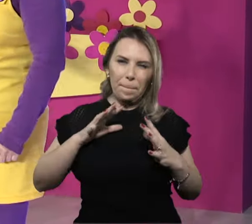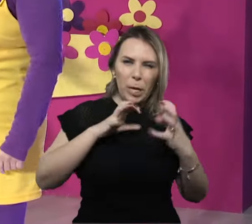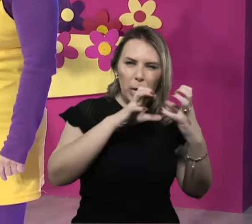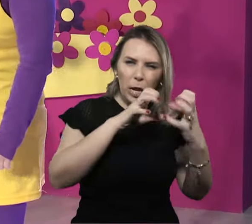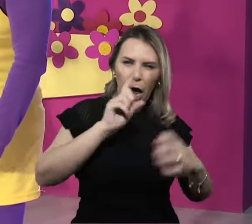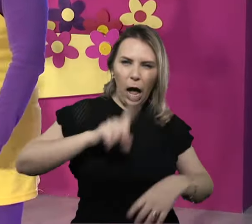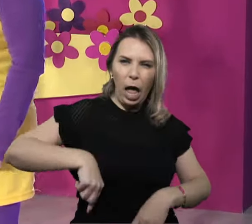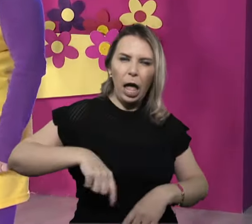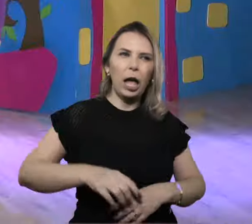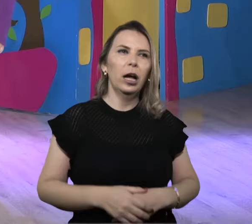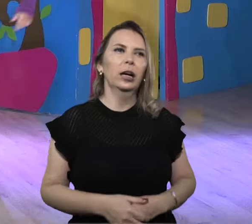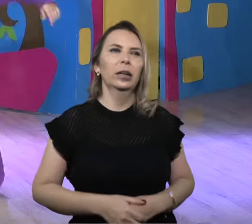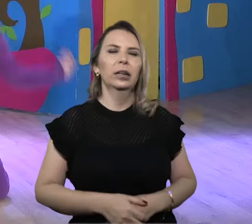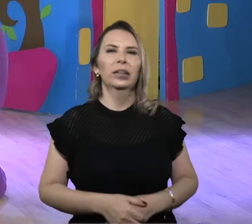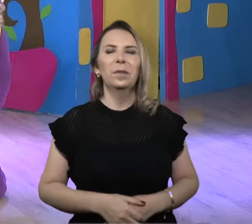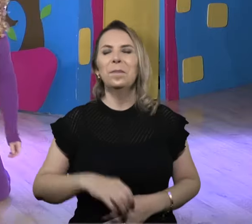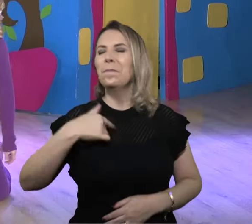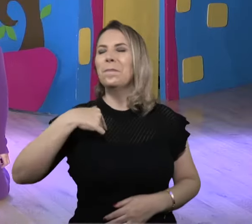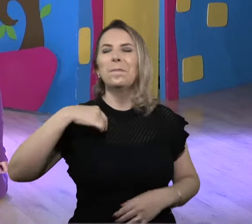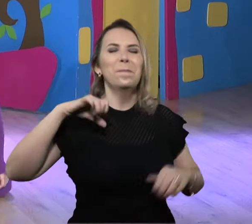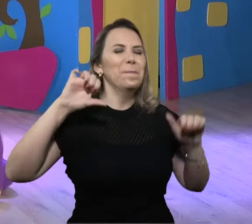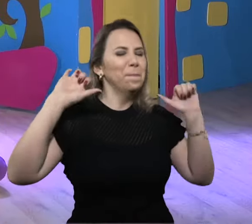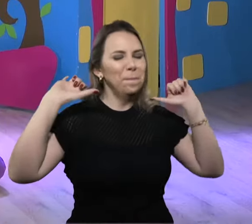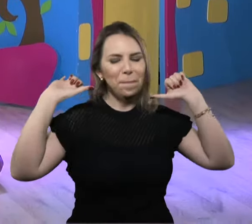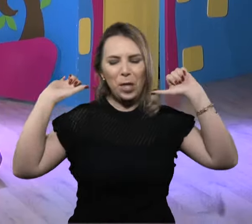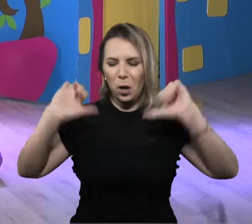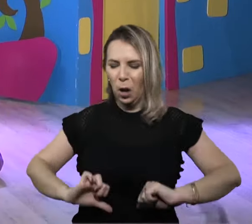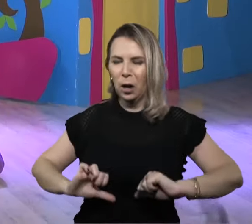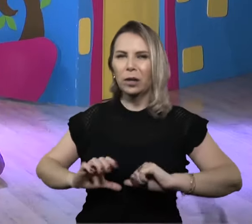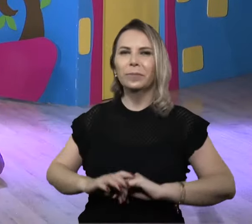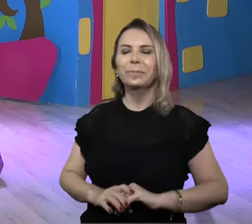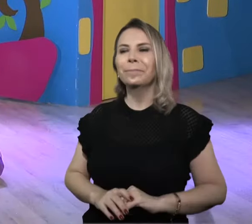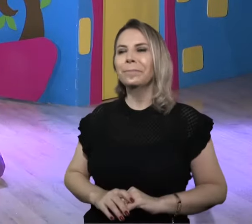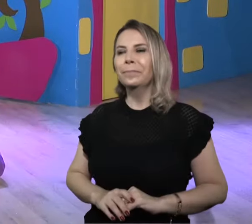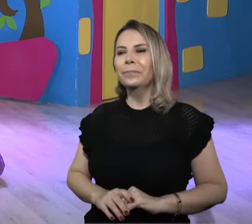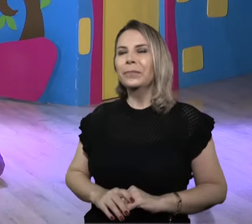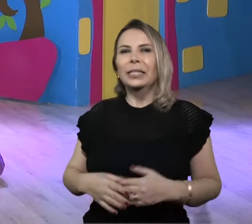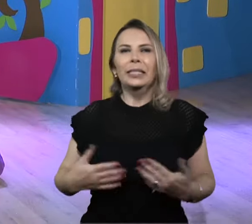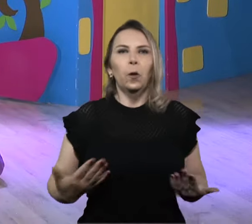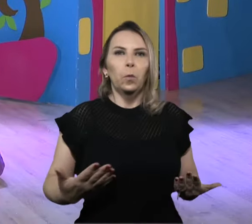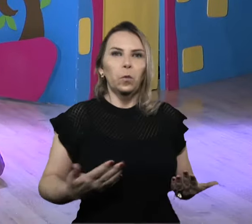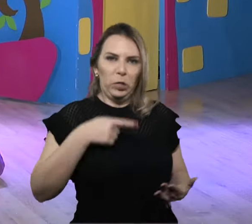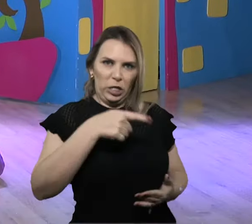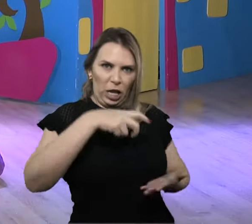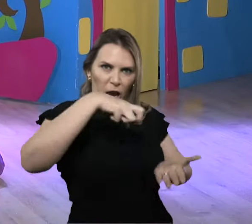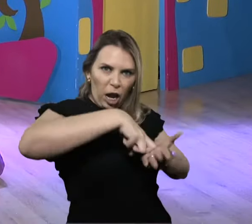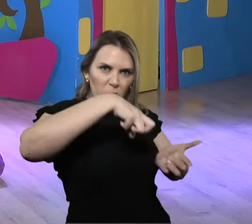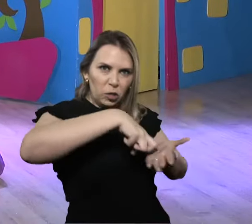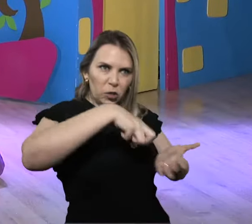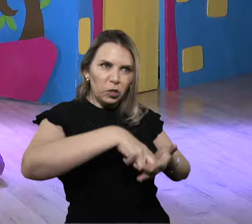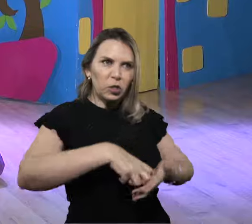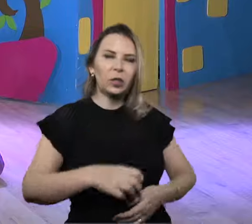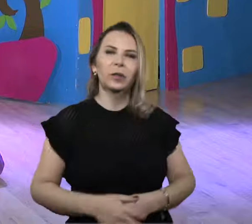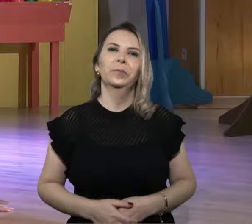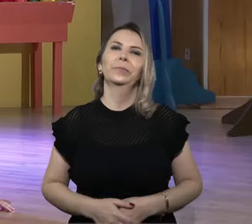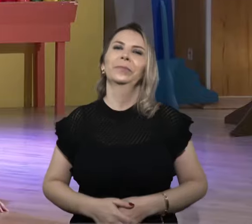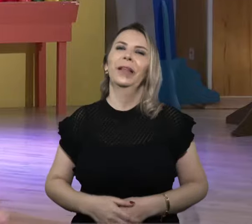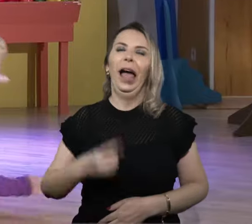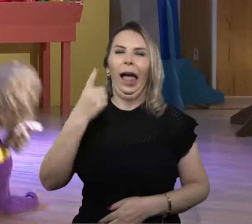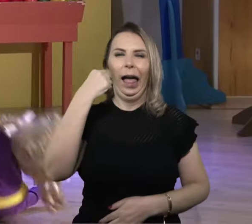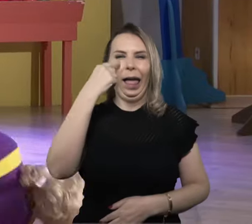fizeram com você, Manu? Ai, pior! Então, eles te deixaram de